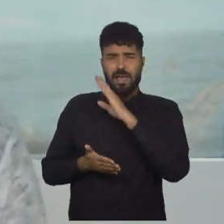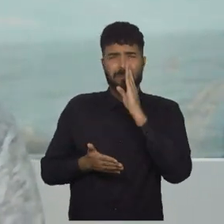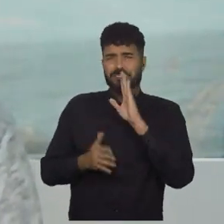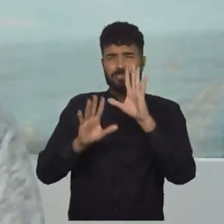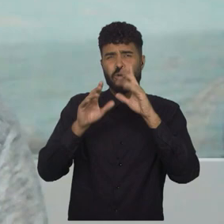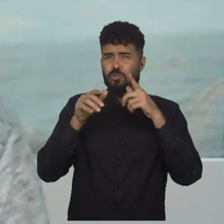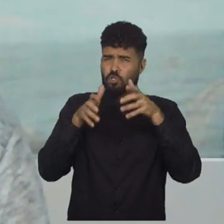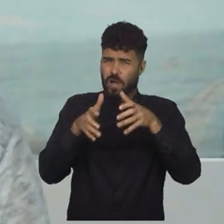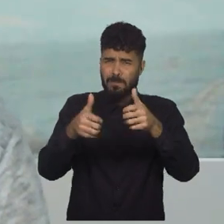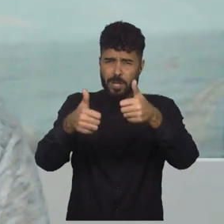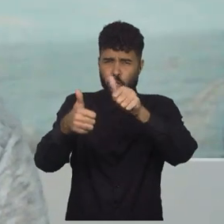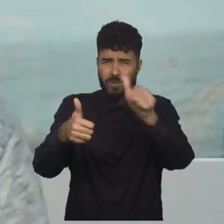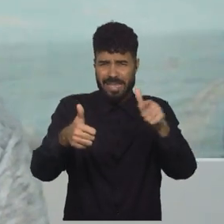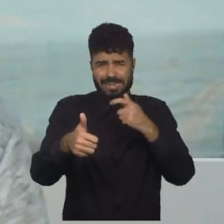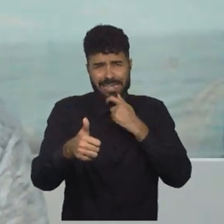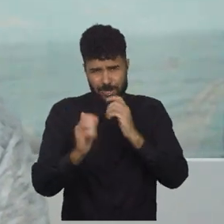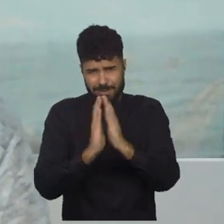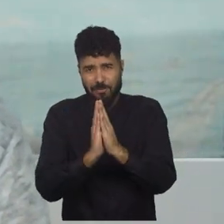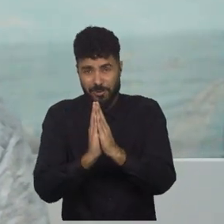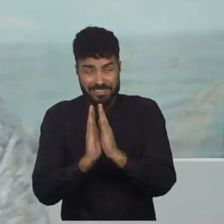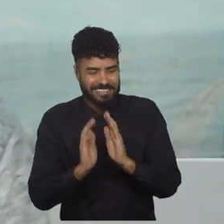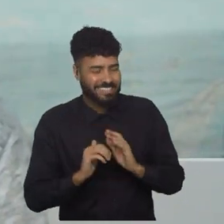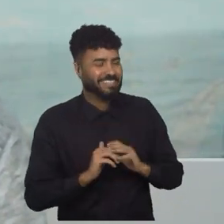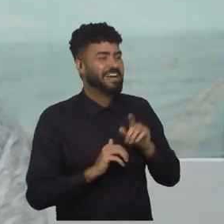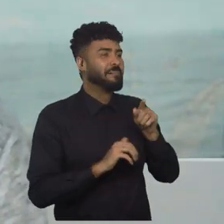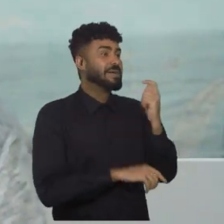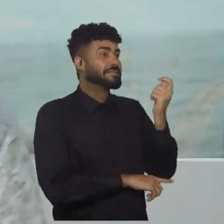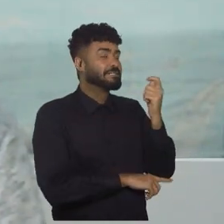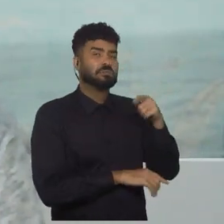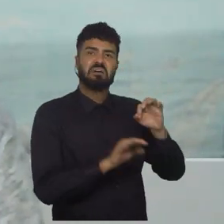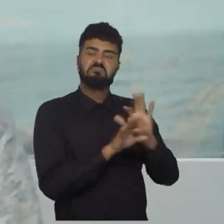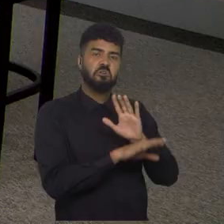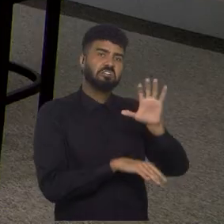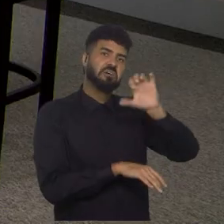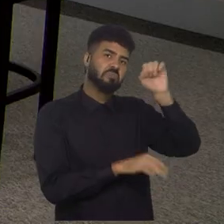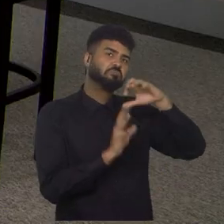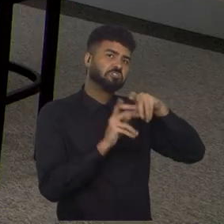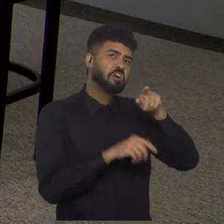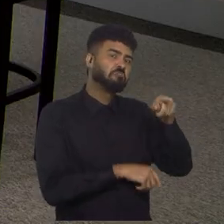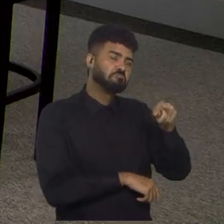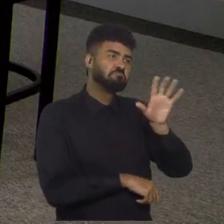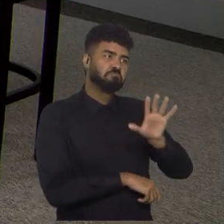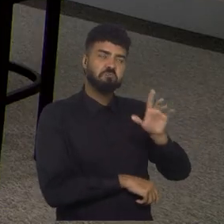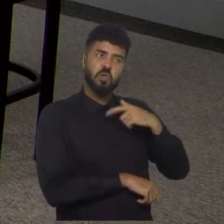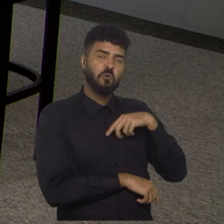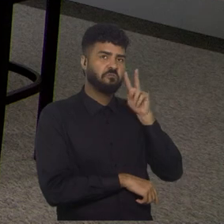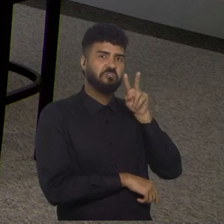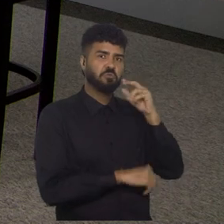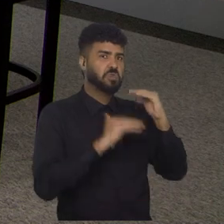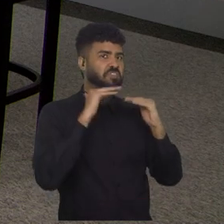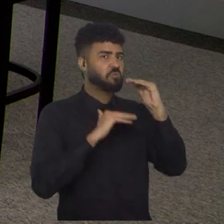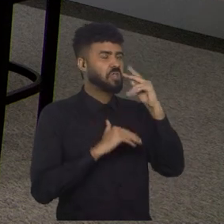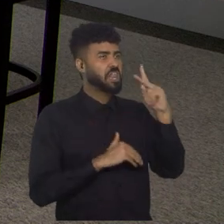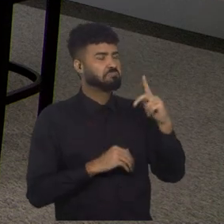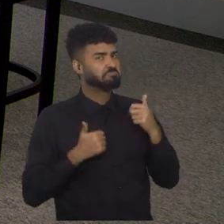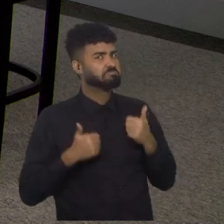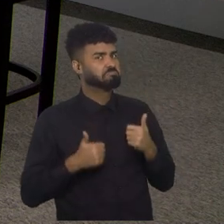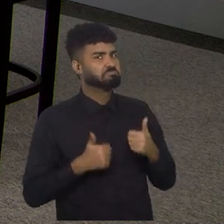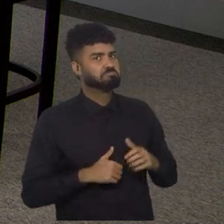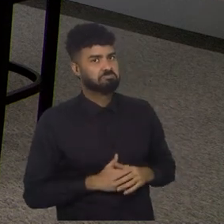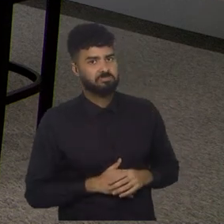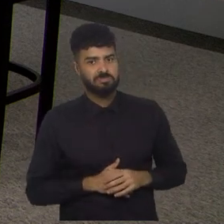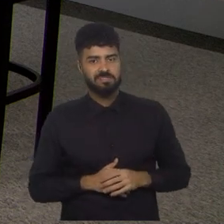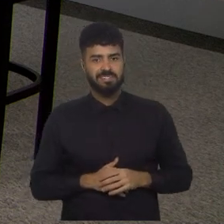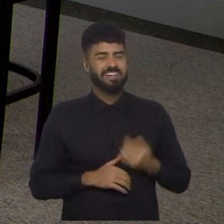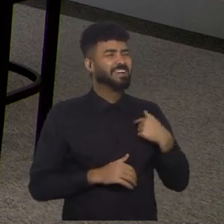boca, é uma seleção que está pronta para ser campeã mundial. Assim, eu vejo pois a Inglaterra nesse patamar. Eu falei,